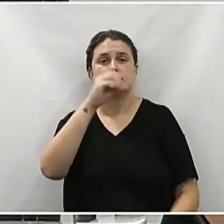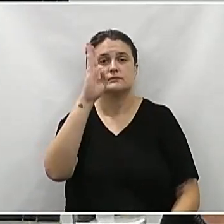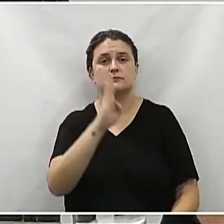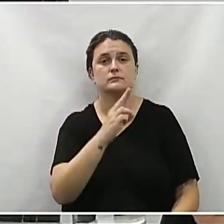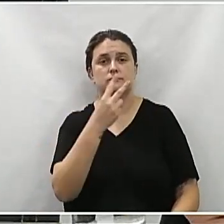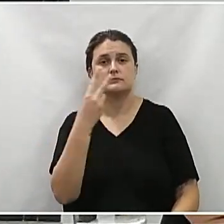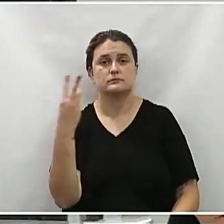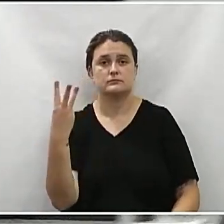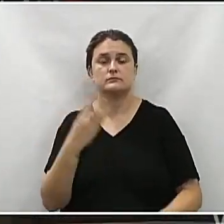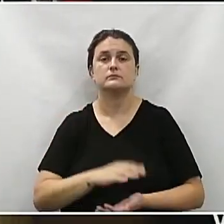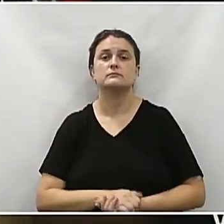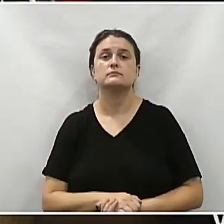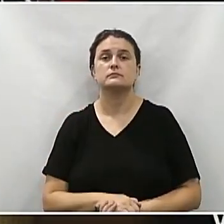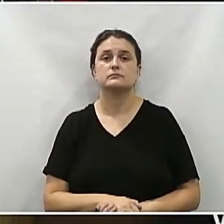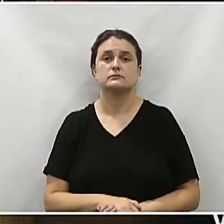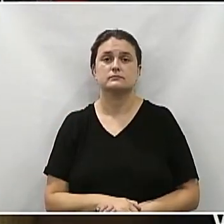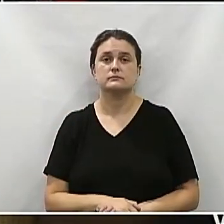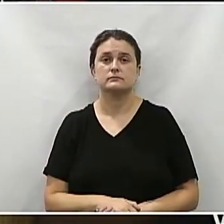2023.